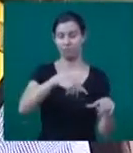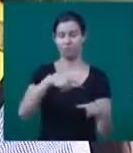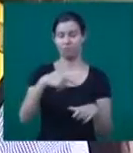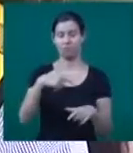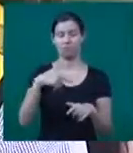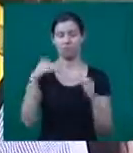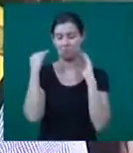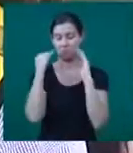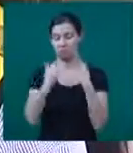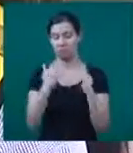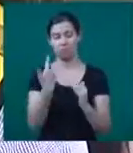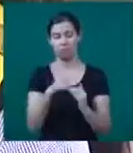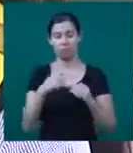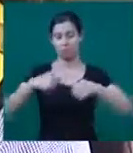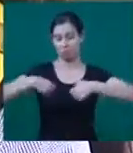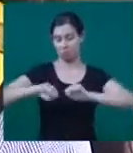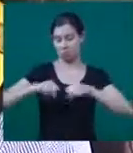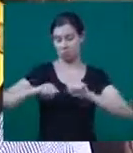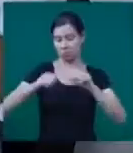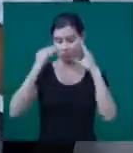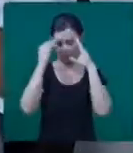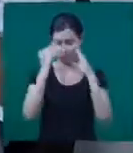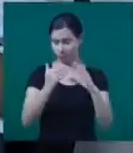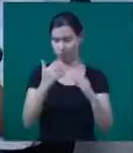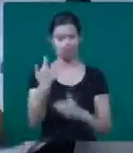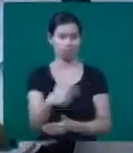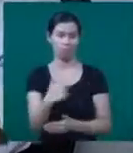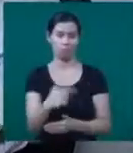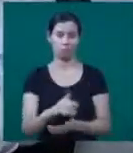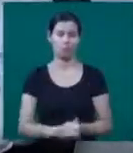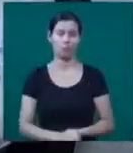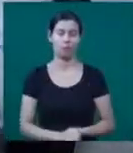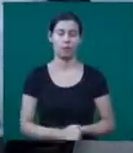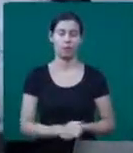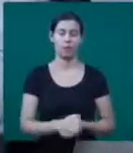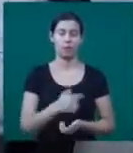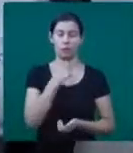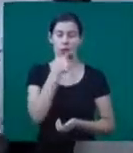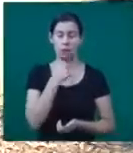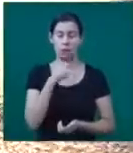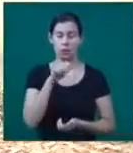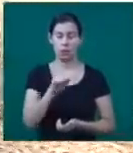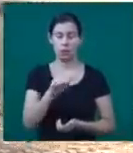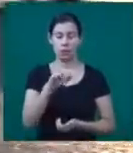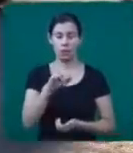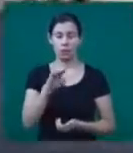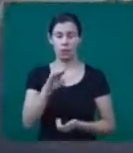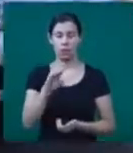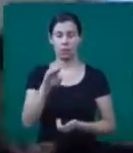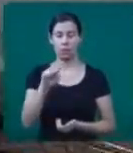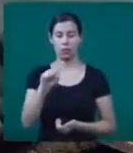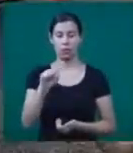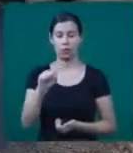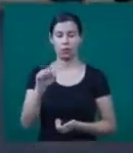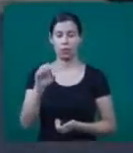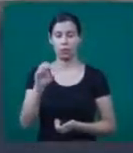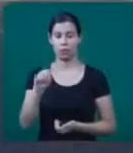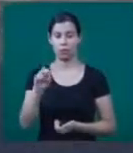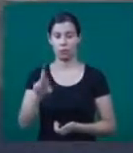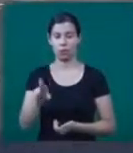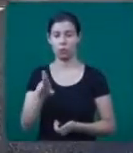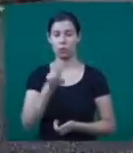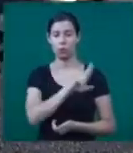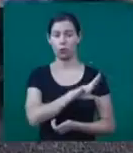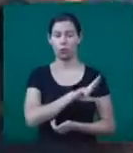também. É complicado. Segundo o assessor de trânsito do município, várias ações de melhoria já começaram